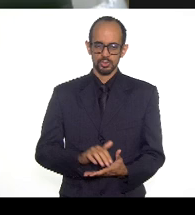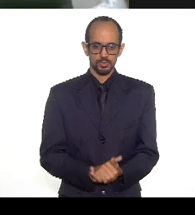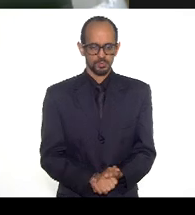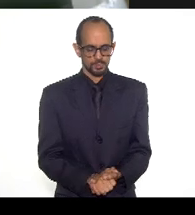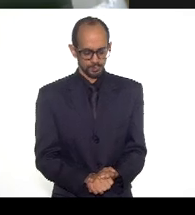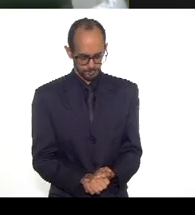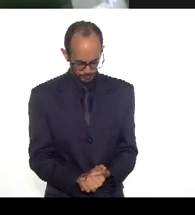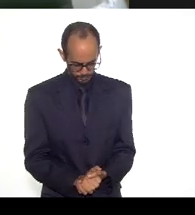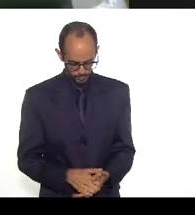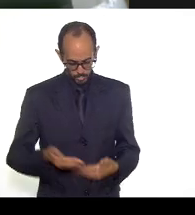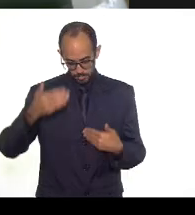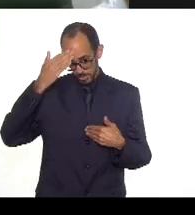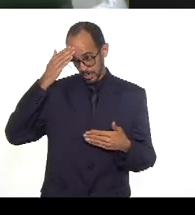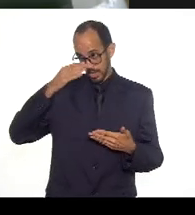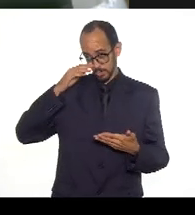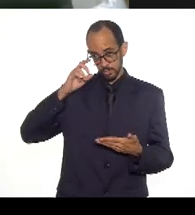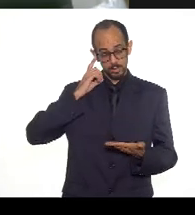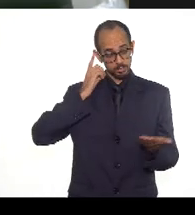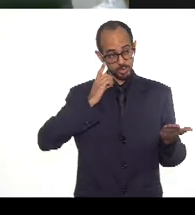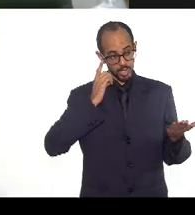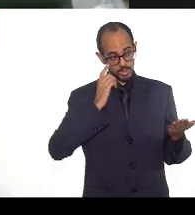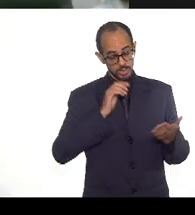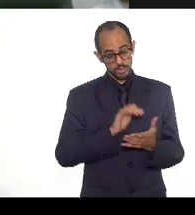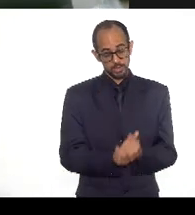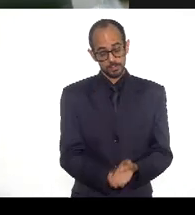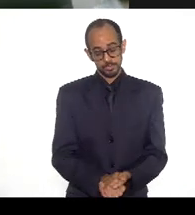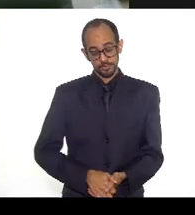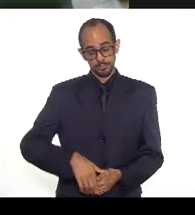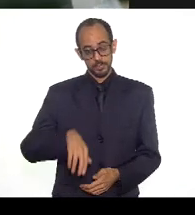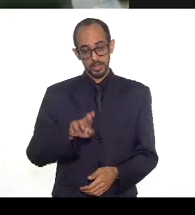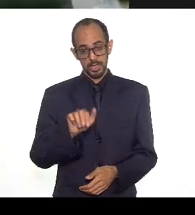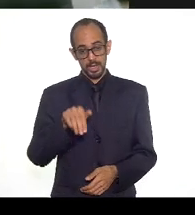Sim, senhor presidente. Votou sim. Obrigado, deputado. Deputado Renato Zaca.